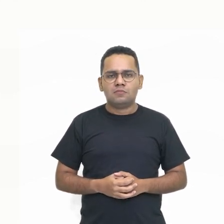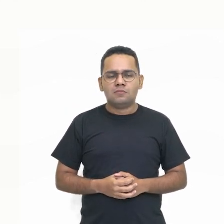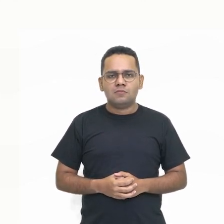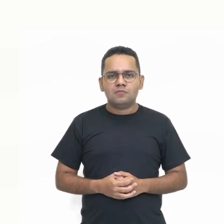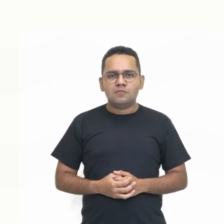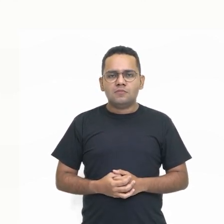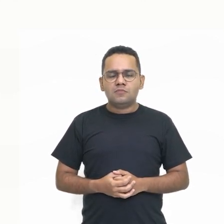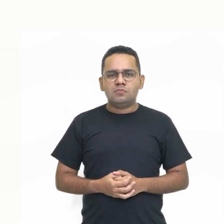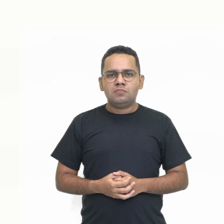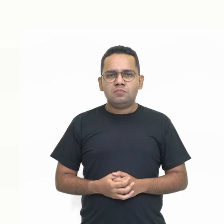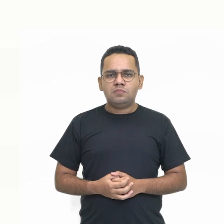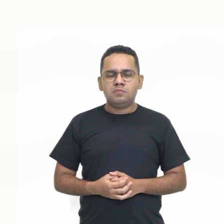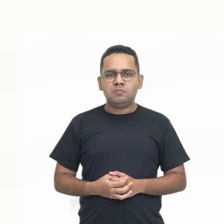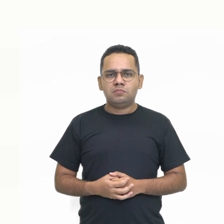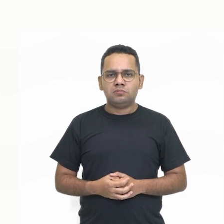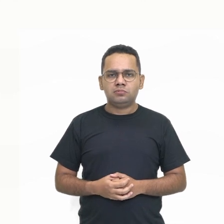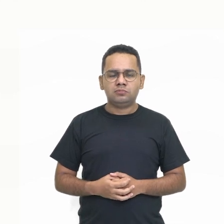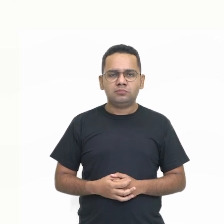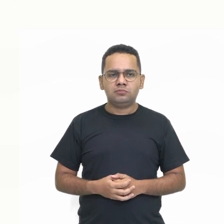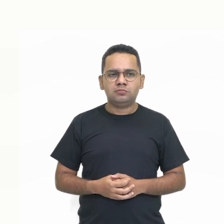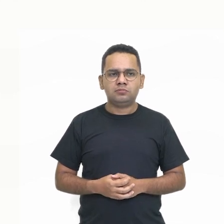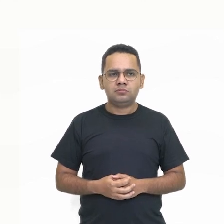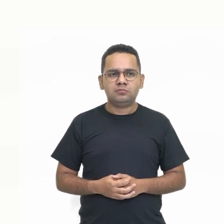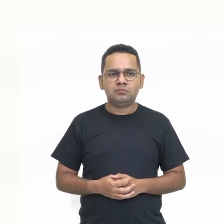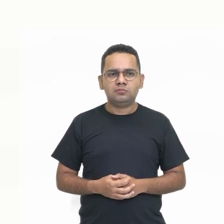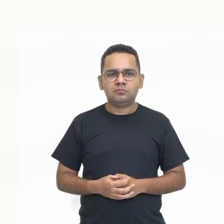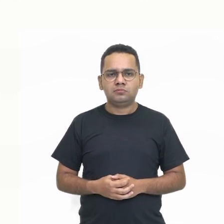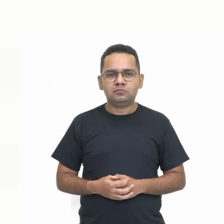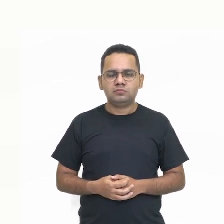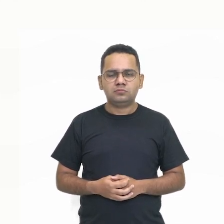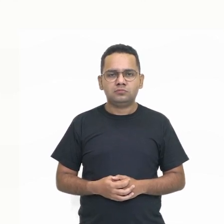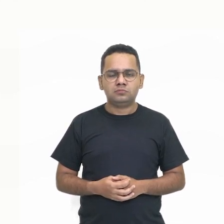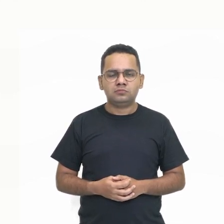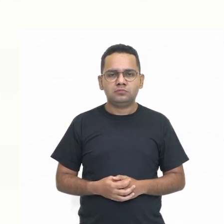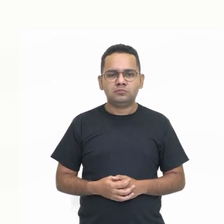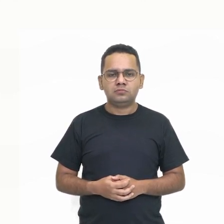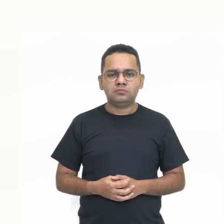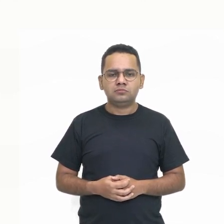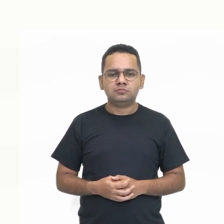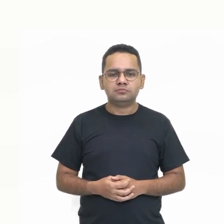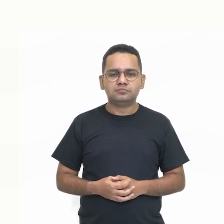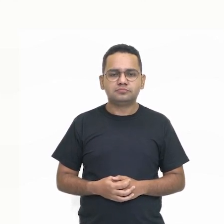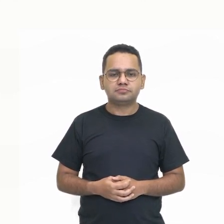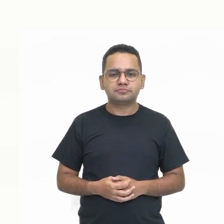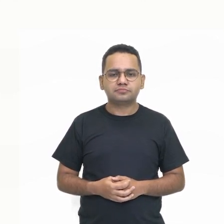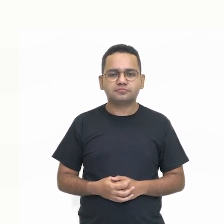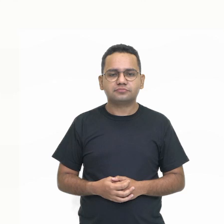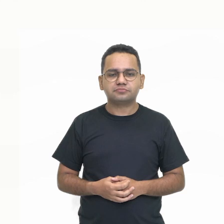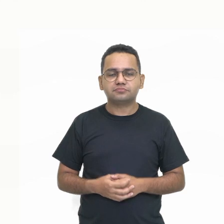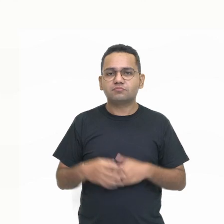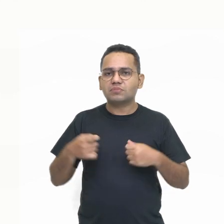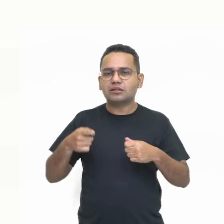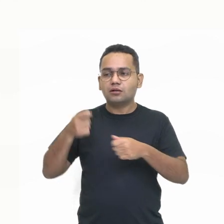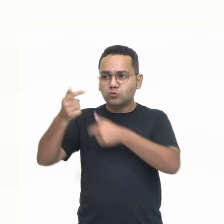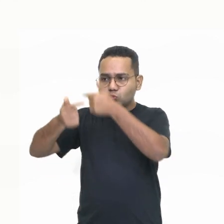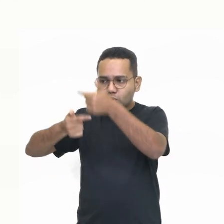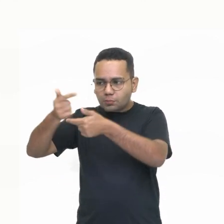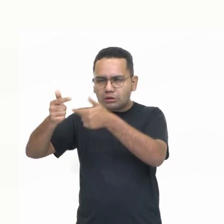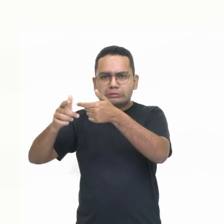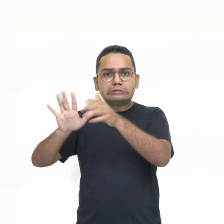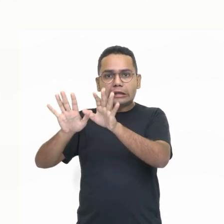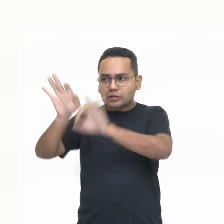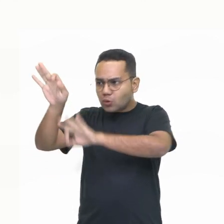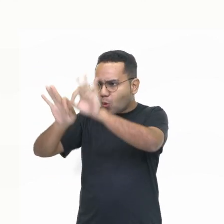Organizada. Você vai precisar, vai demandar de um trabalho mais organizado